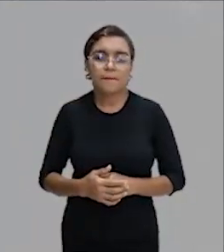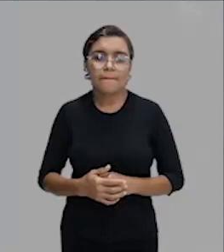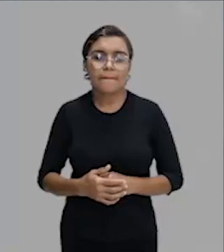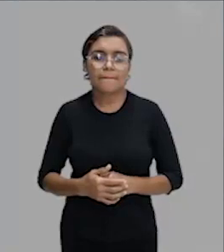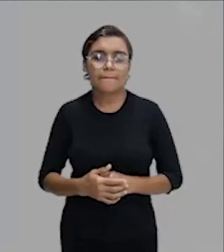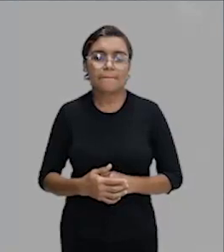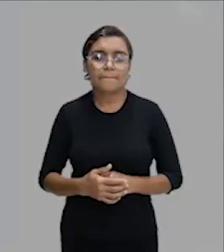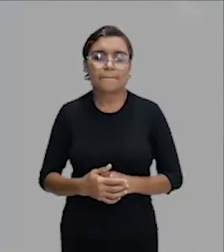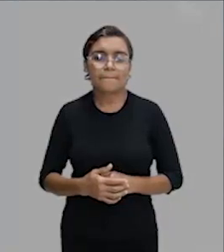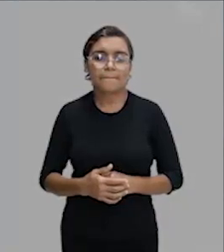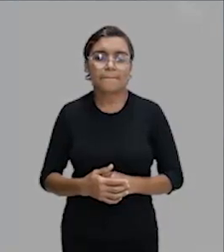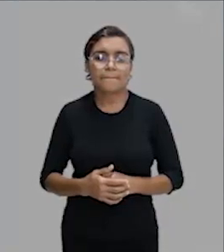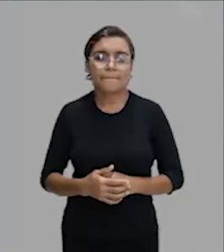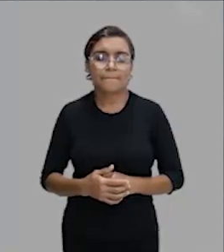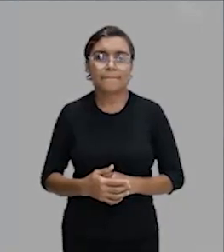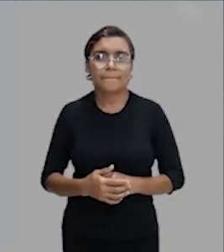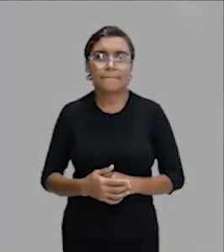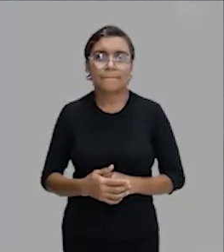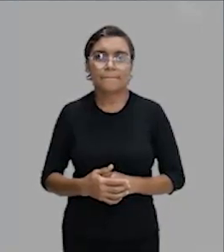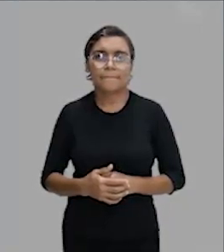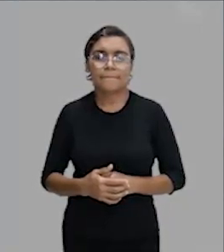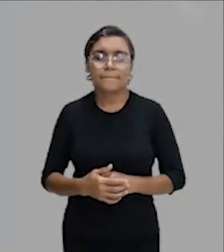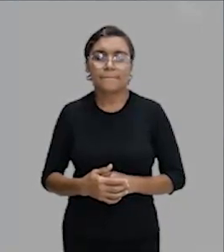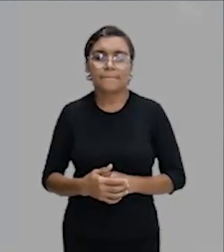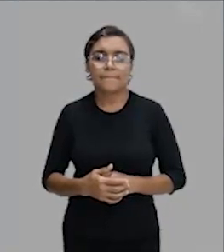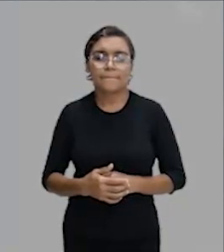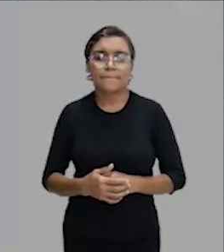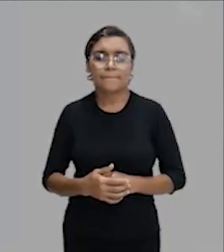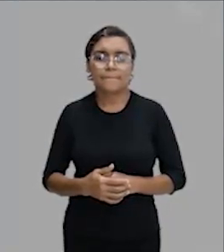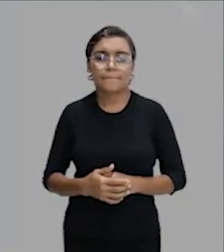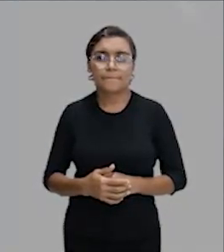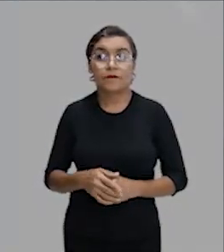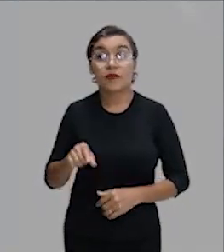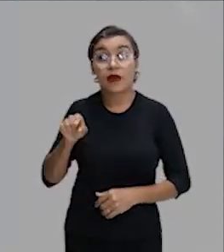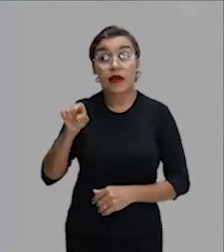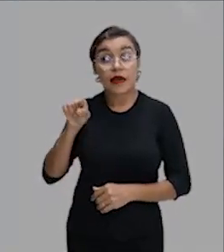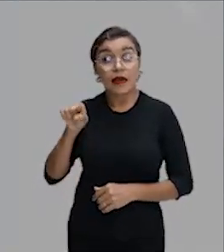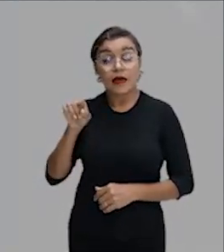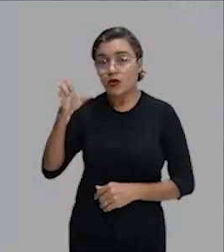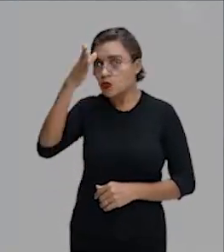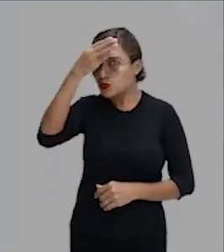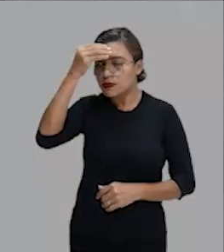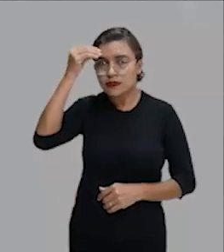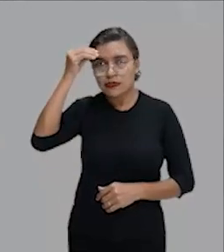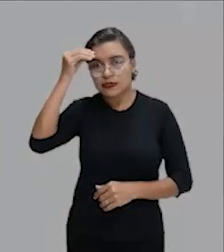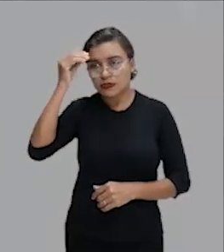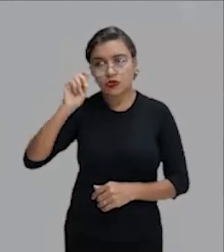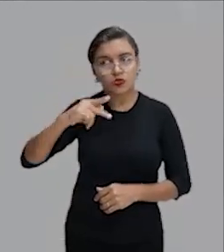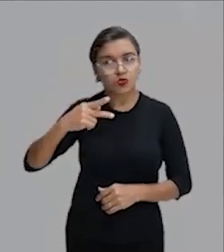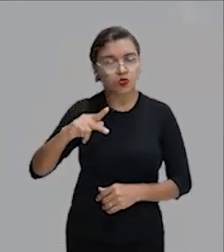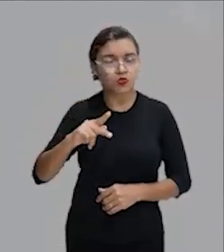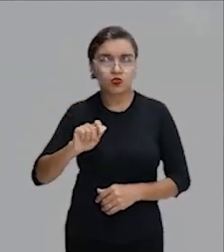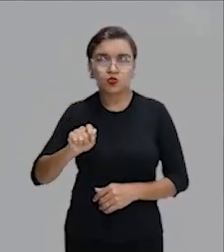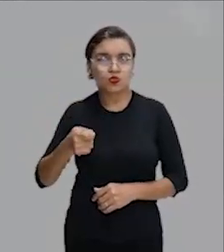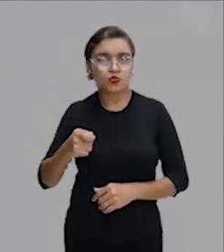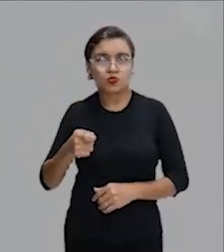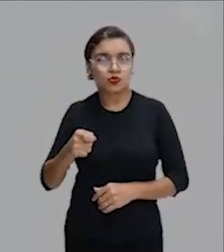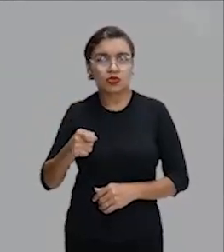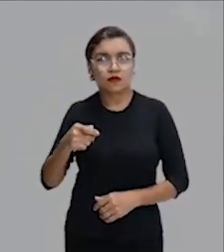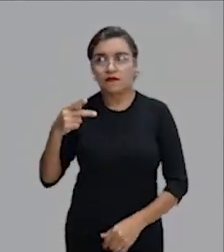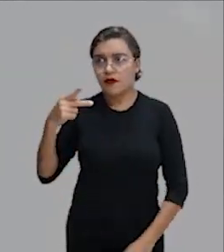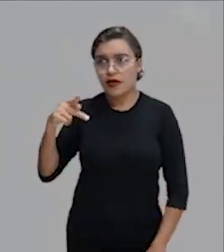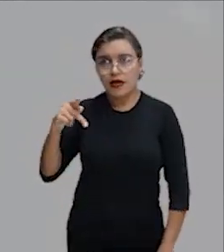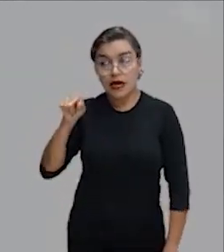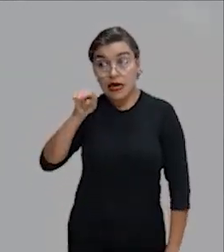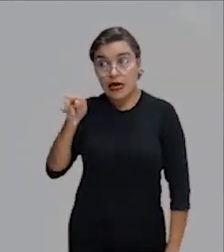he hasn't forgotten his keys. Ele não esqueceu suas chaves, ou ele não tem esquecido as suas